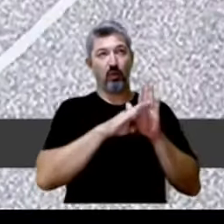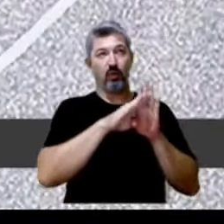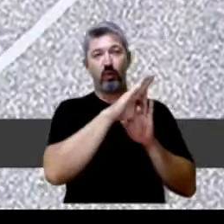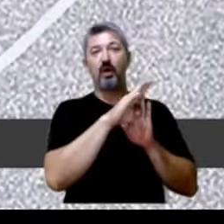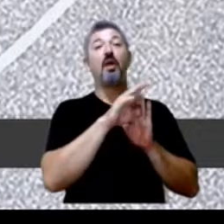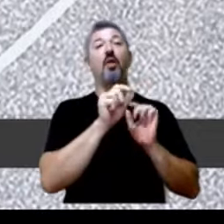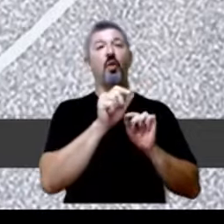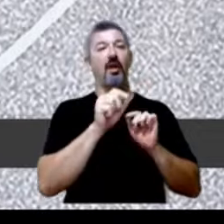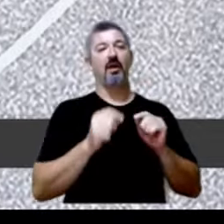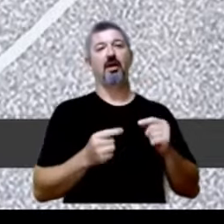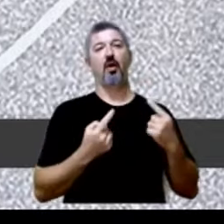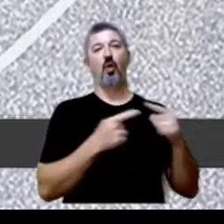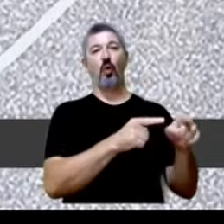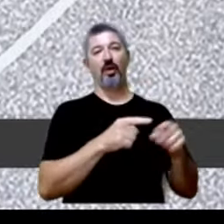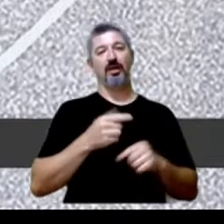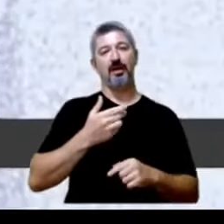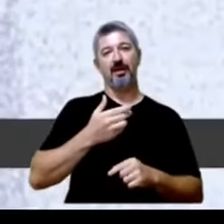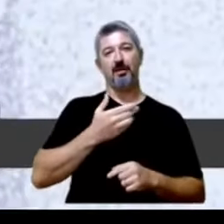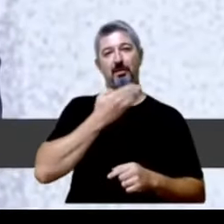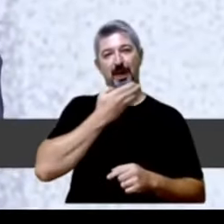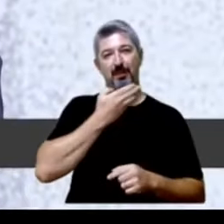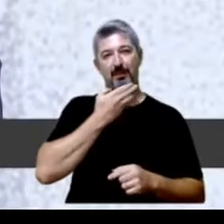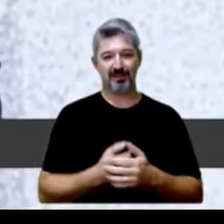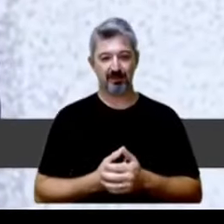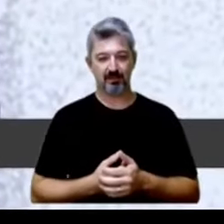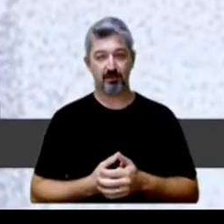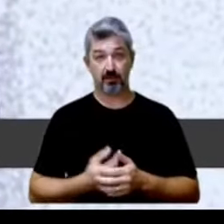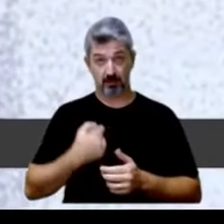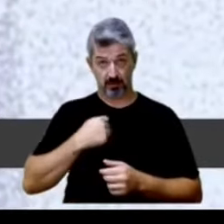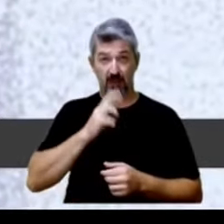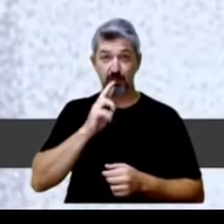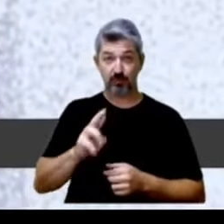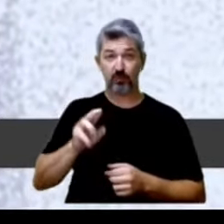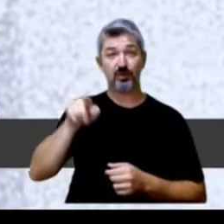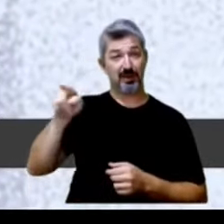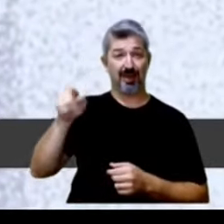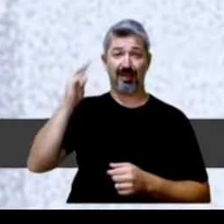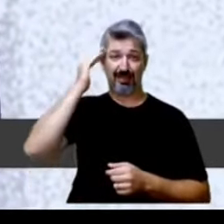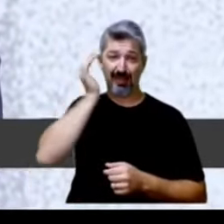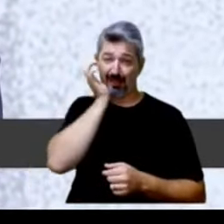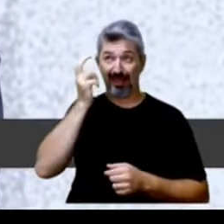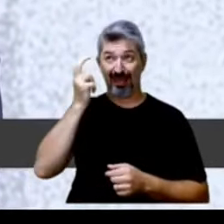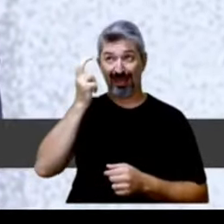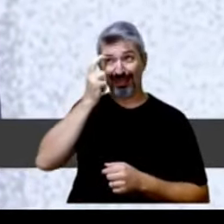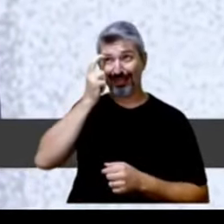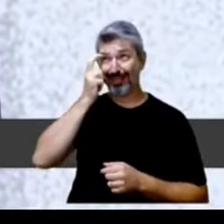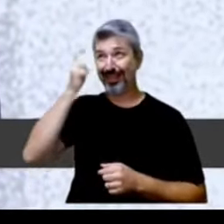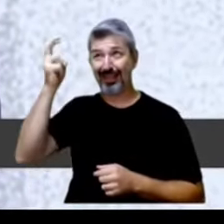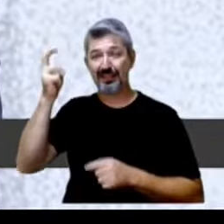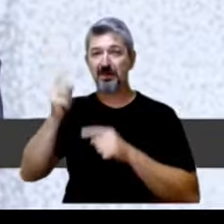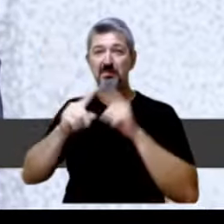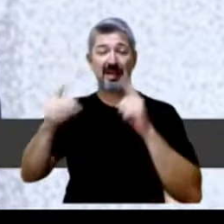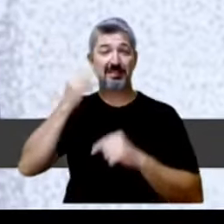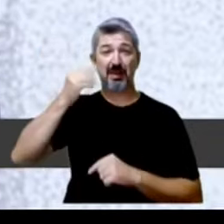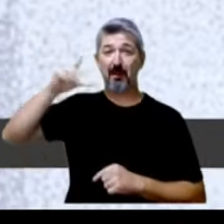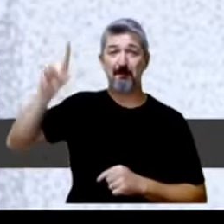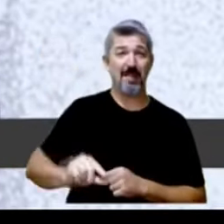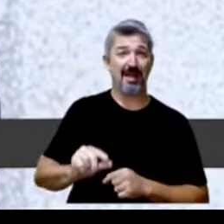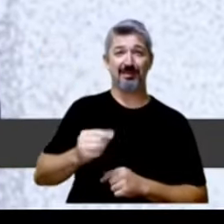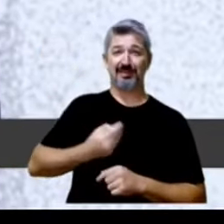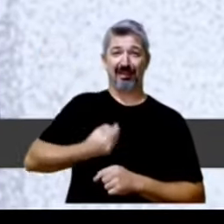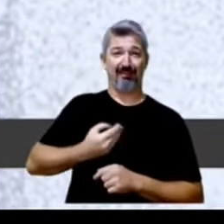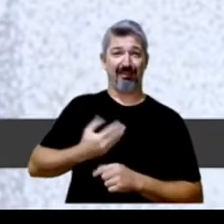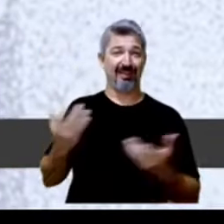Pablo Marçal, alguém deu um toque nela no intervalo. Eu já falei que a Tabata é a mais inteligente e a Tabata é a que menos tem experiência na vida aqui. Agora,